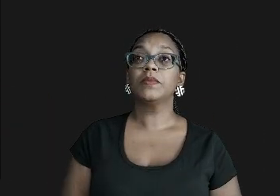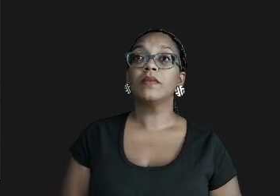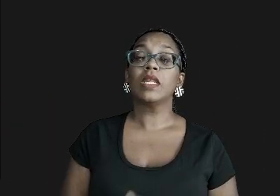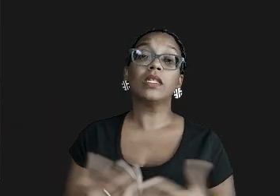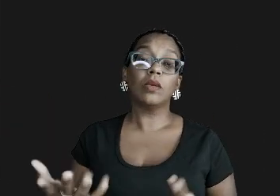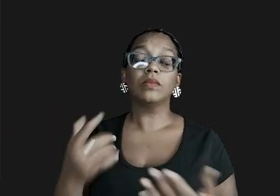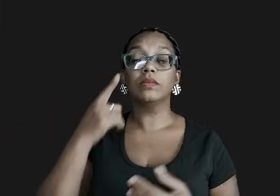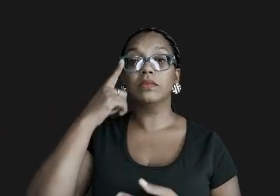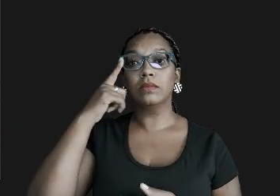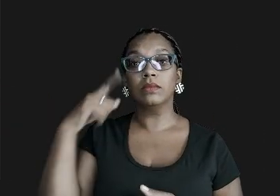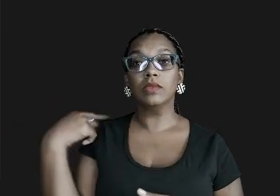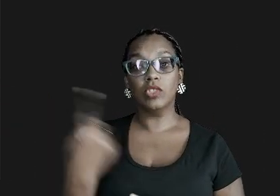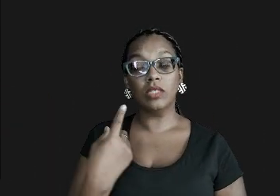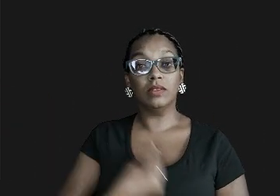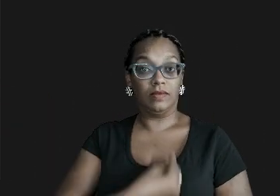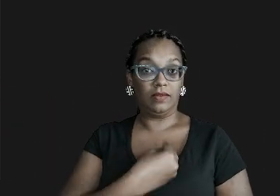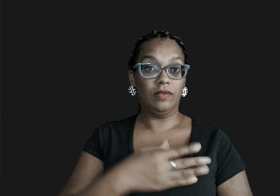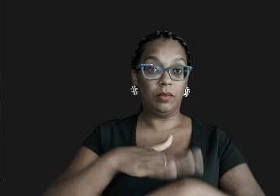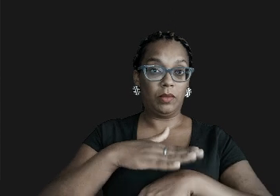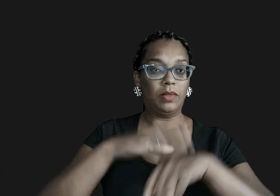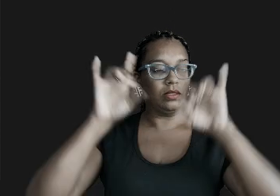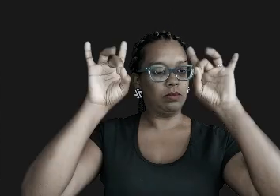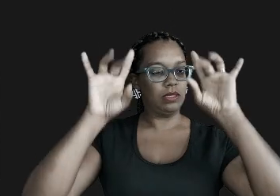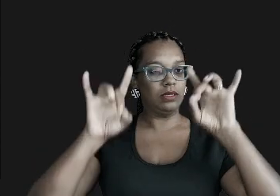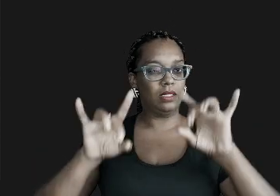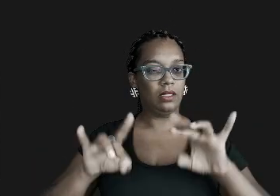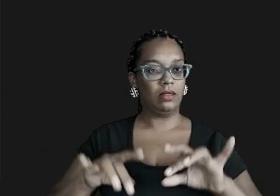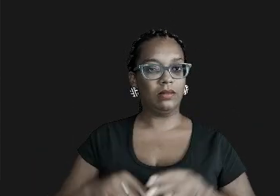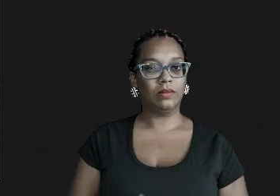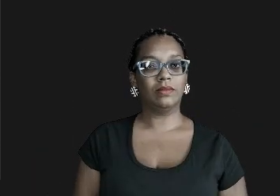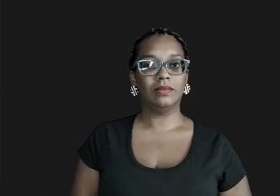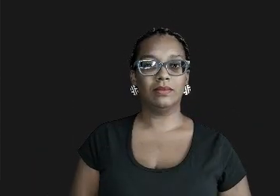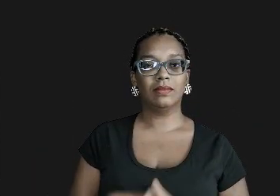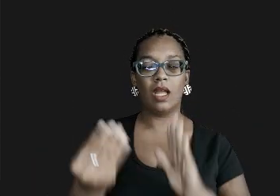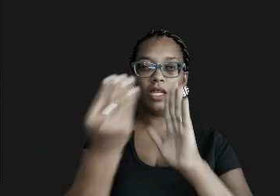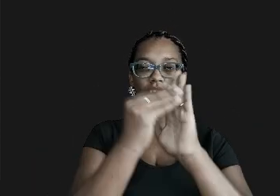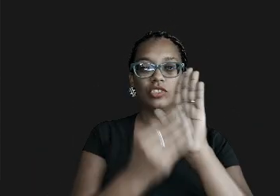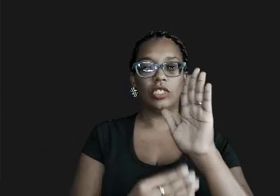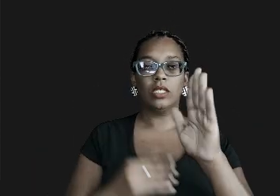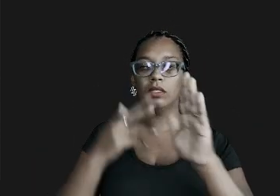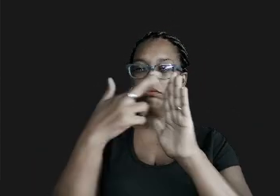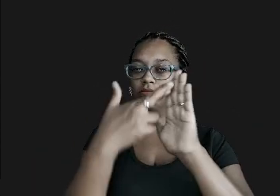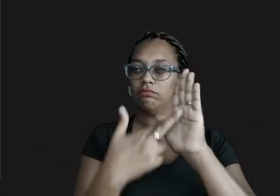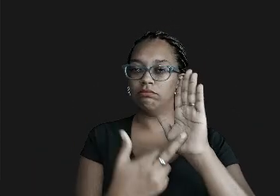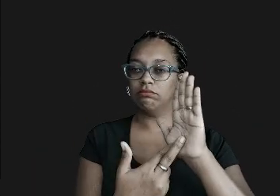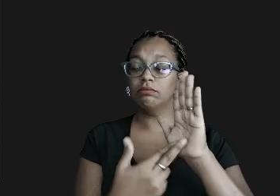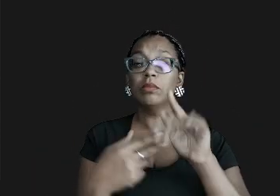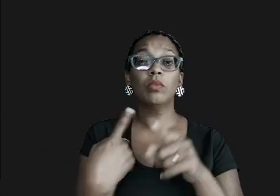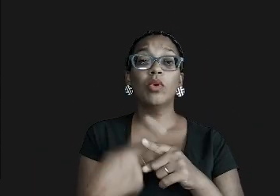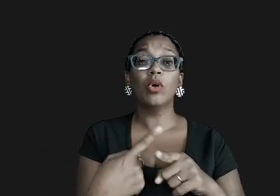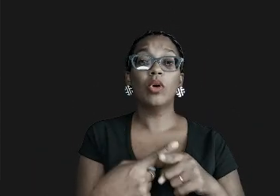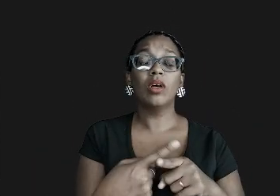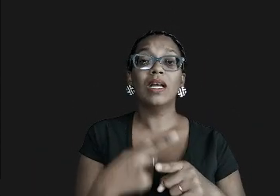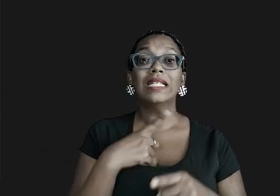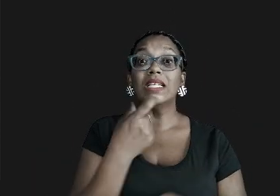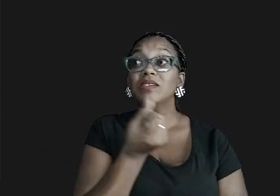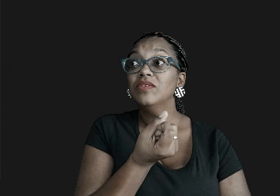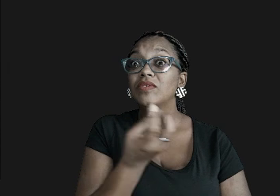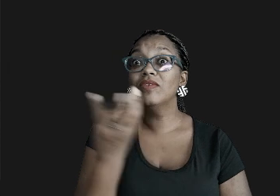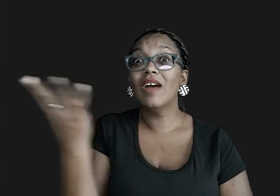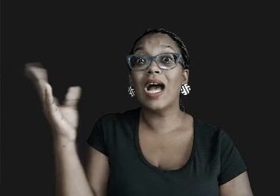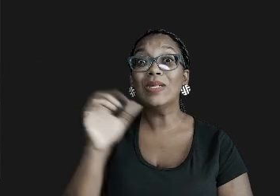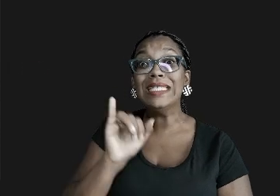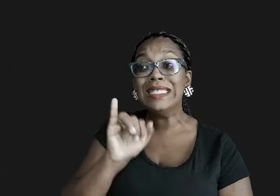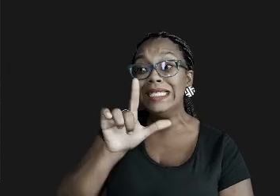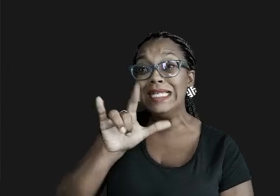a gente atualmente vive um momento especial na agenda sancionadora porque vários dos